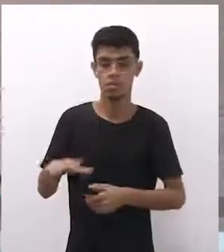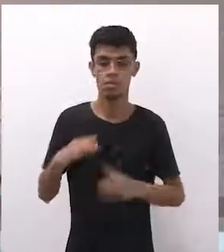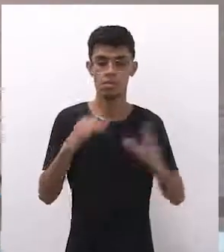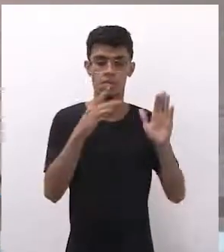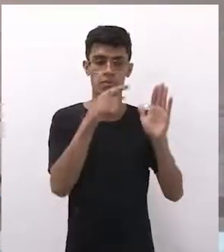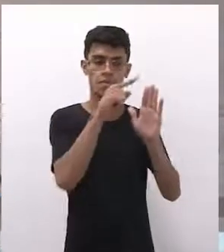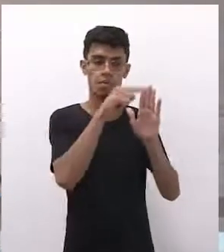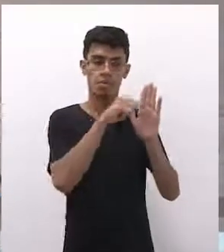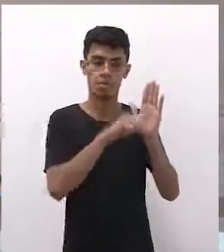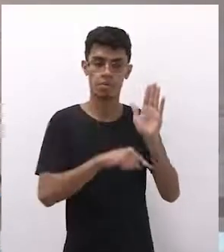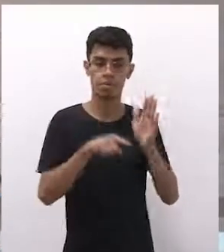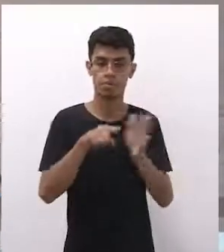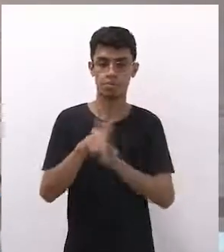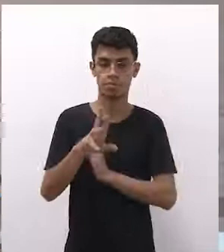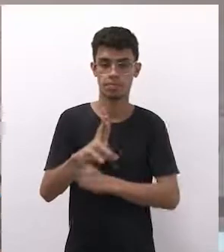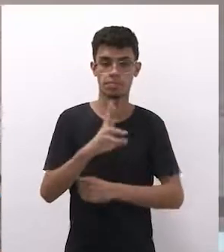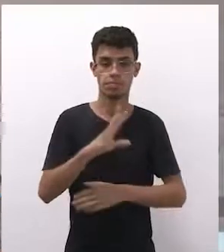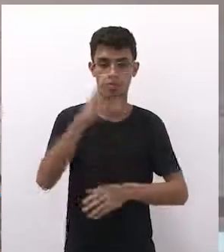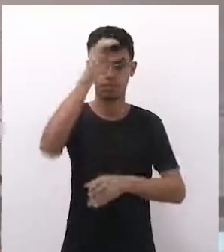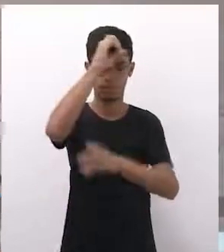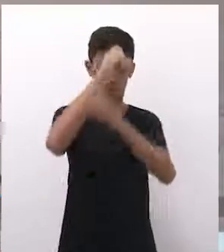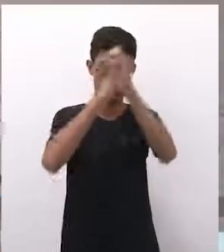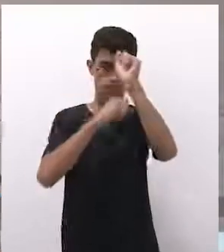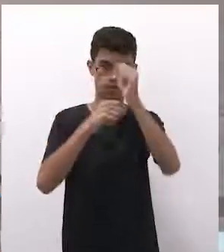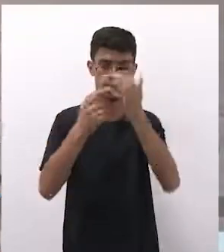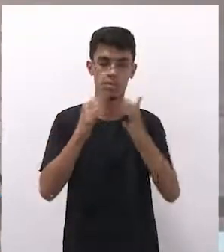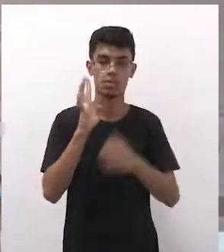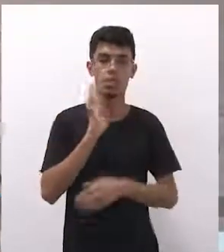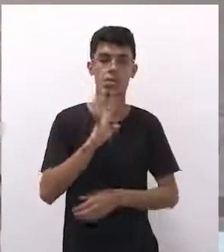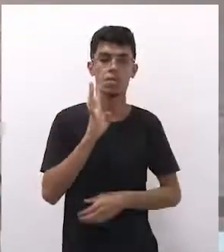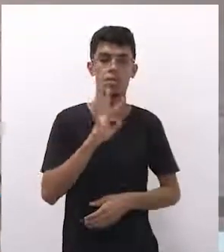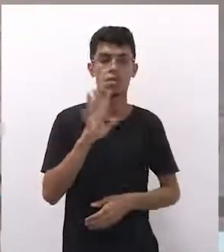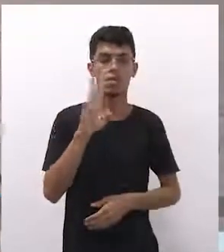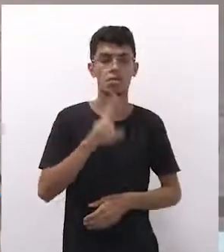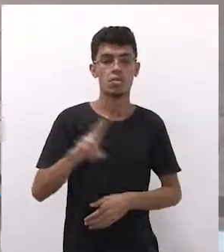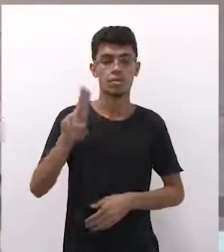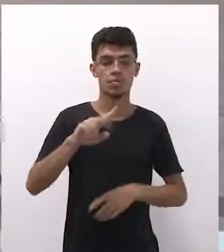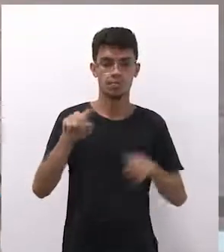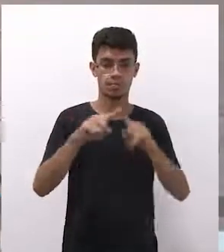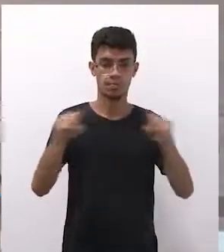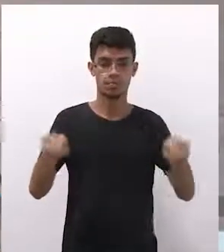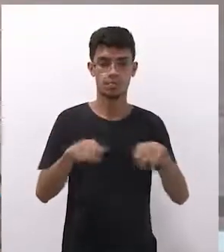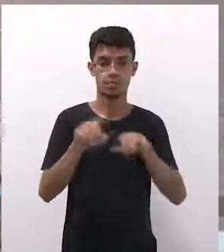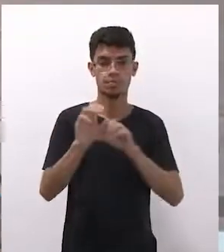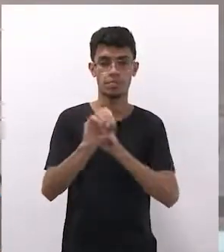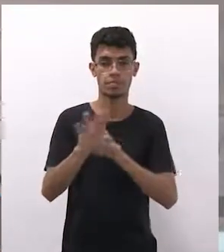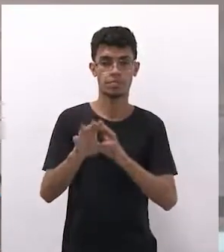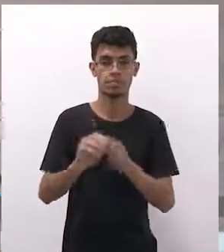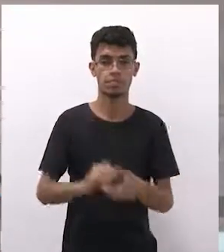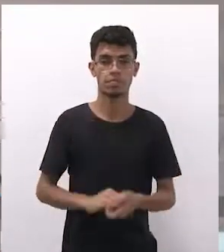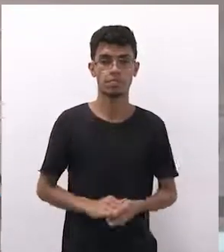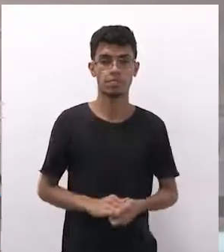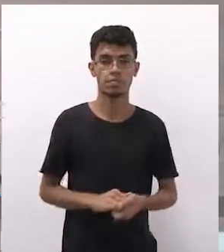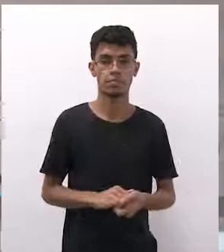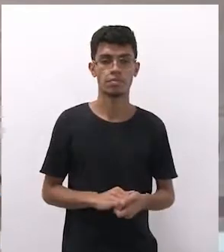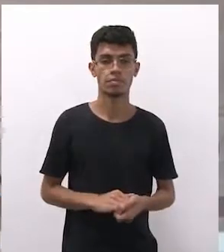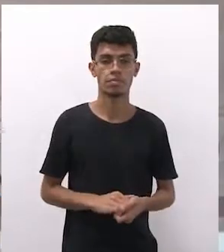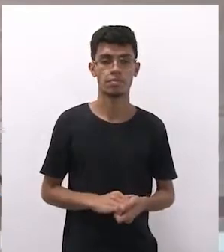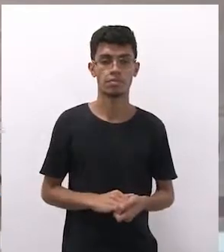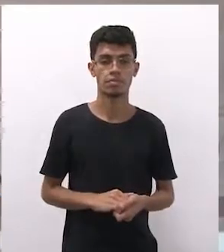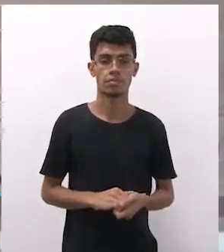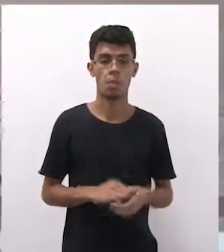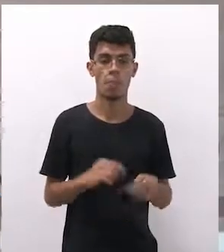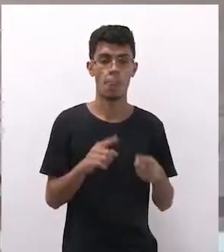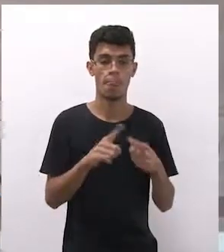perguntas e respostas sobre aprendizagem, que é uma coisa às vezes bacana de trabalhar em sala de aula. E o outro ponto é o contrato de